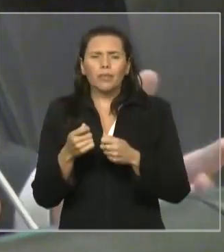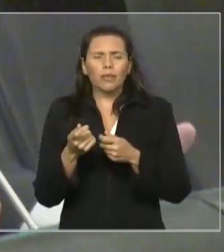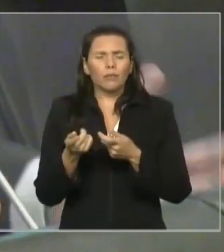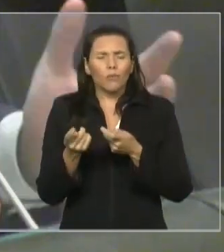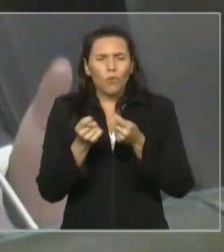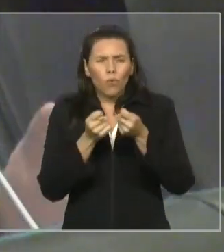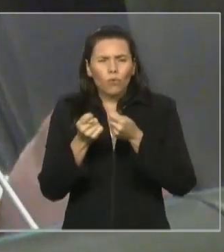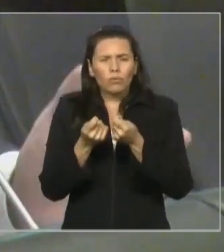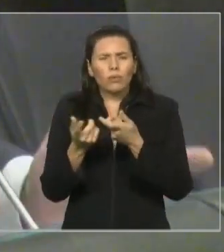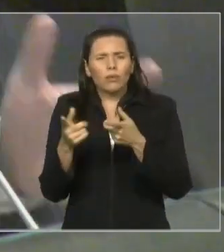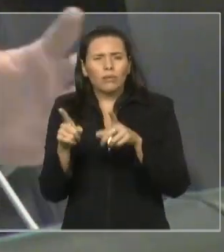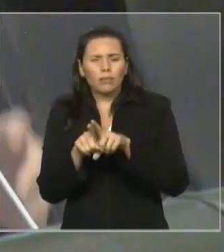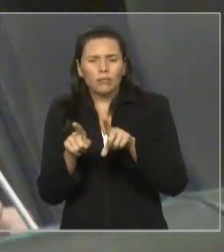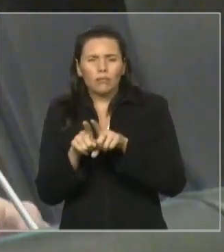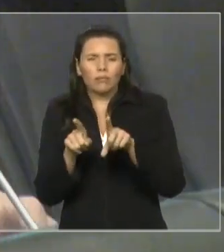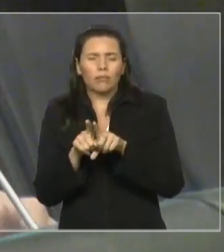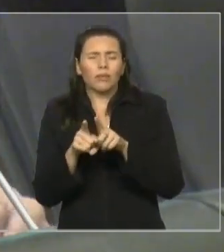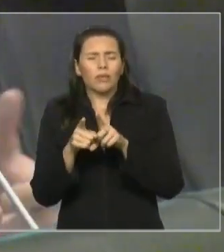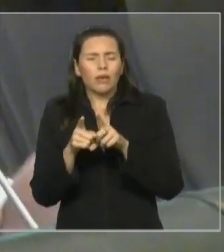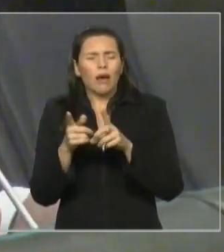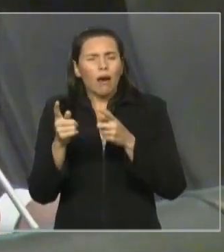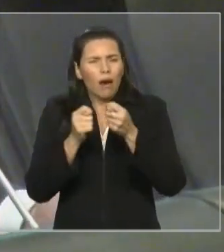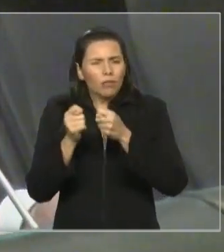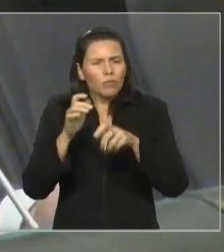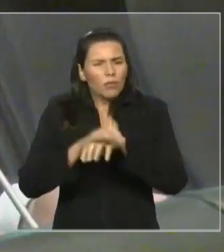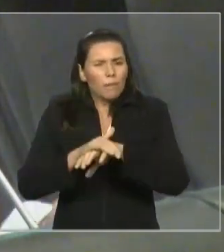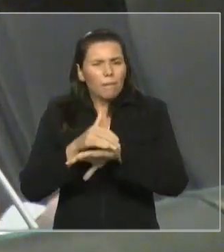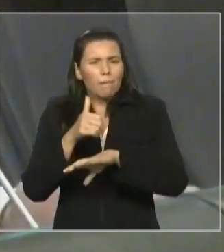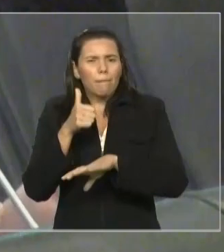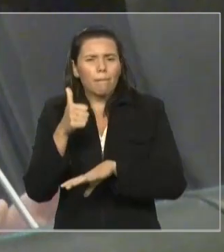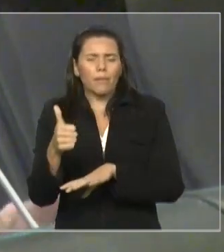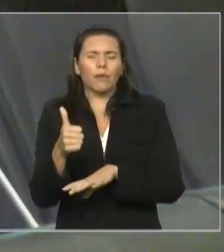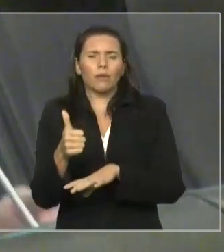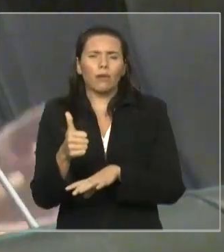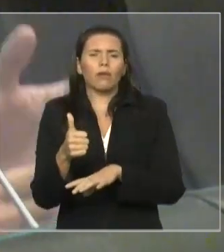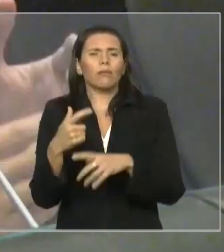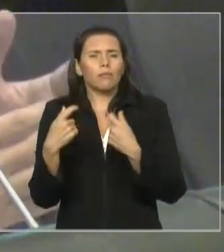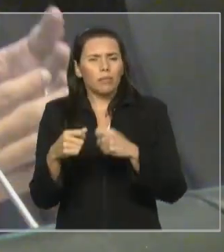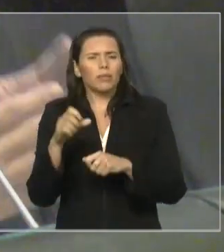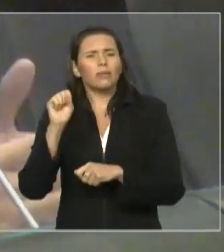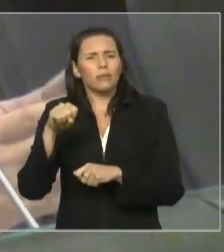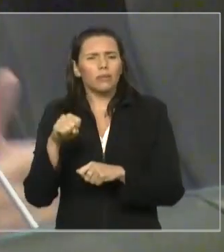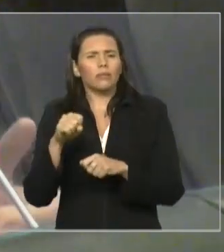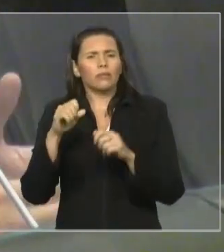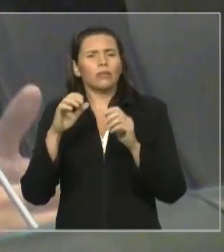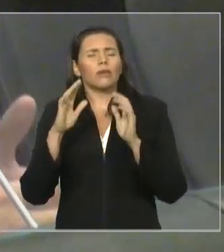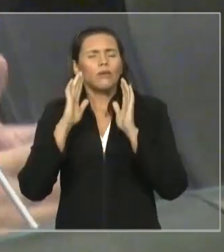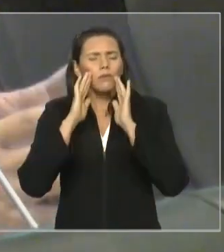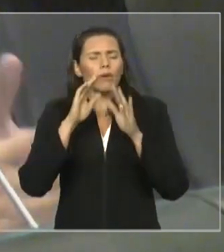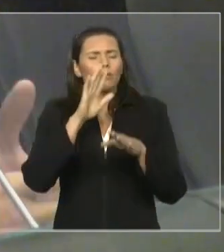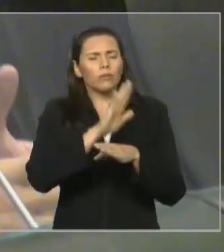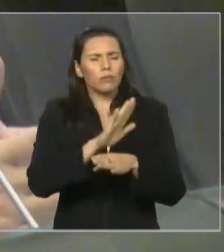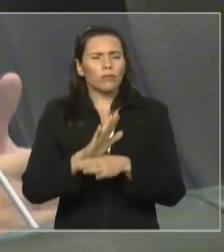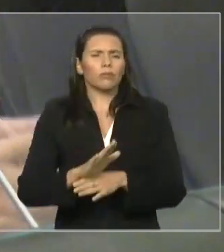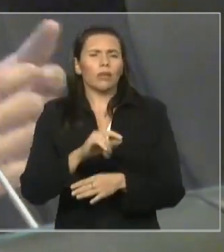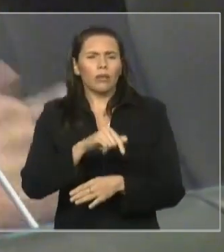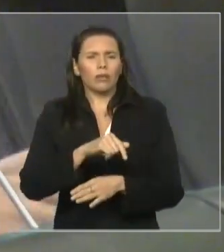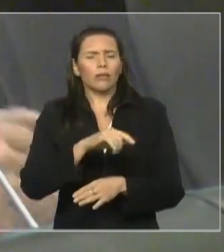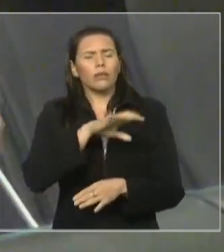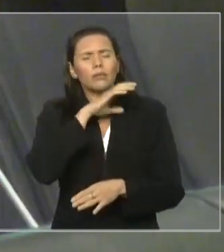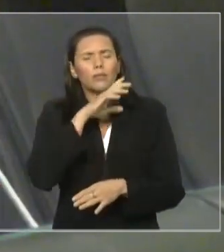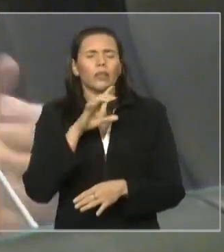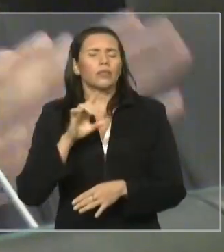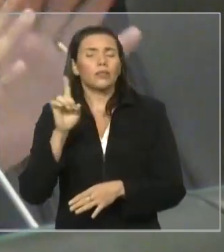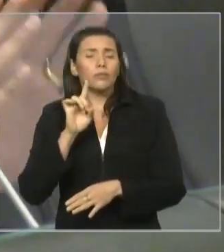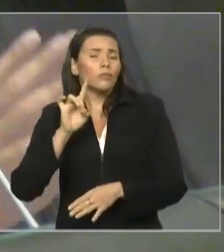para que, por vezes, também a gente não seja vítima de situações desfavoráveis. Então, assim, mais do que apenas a gente criar